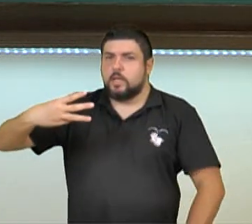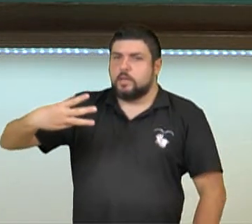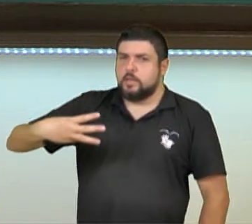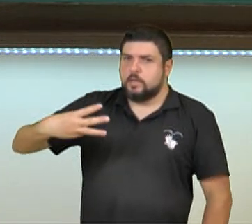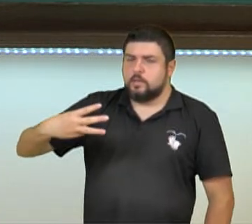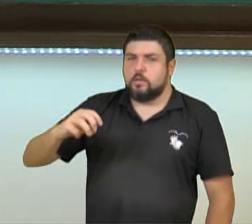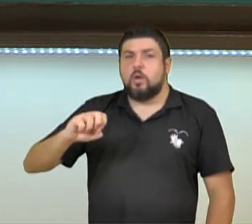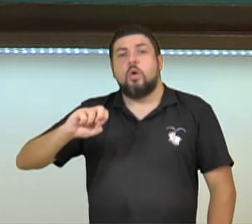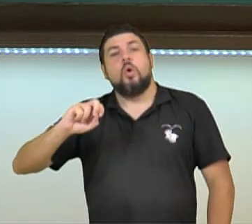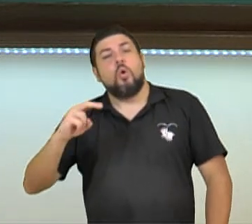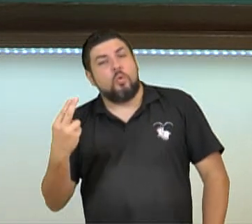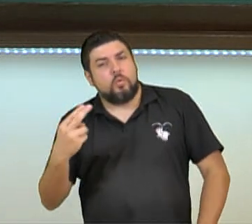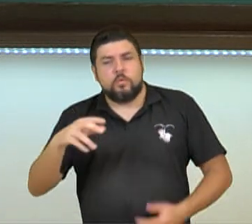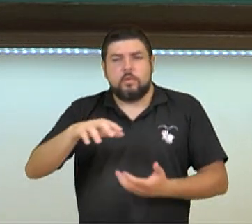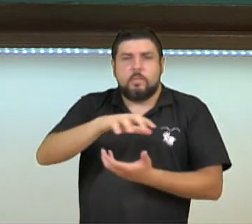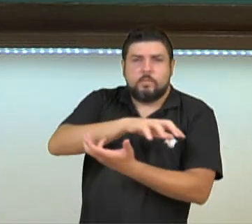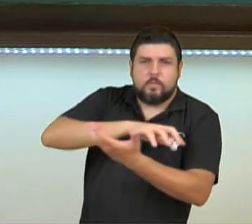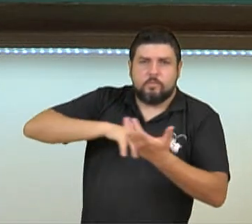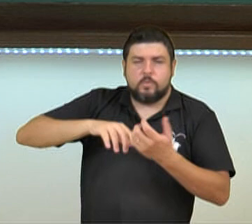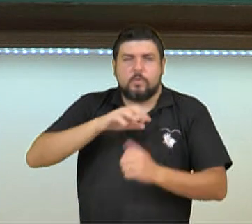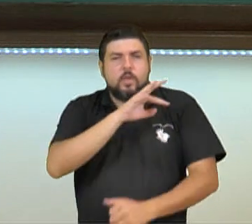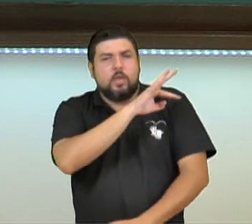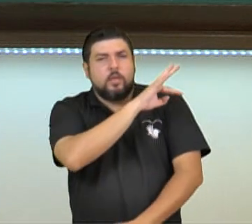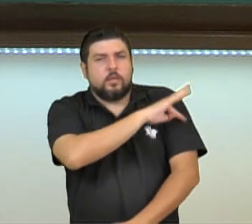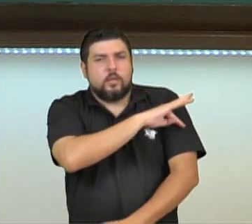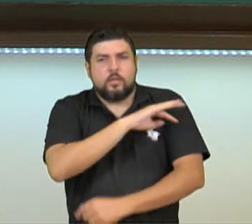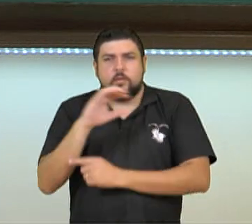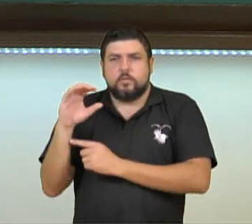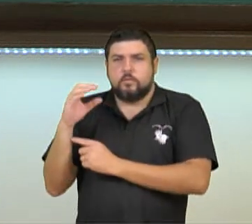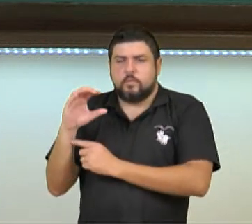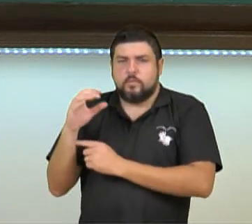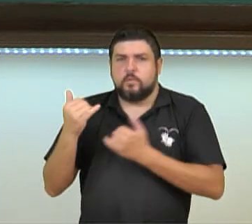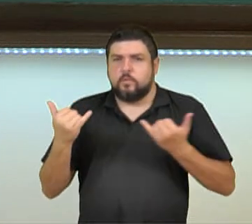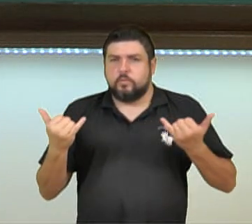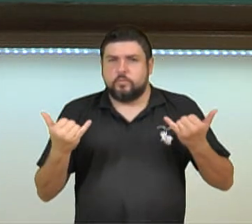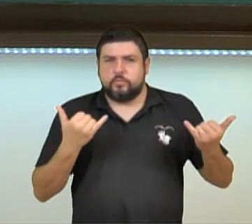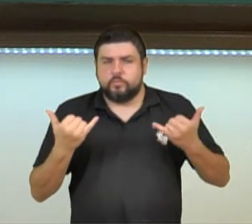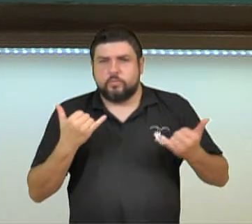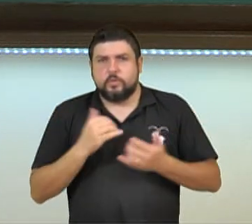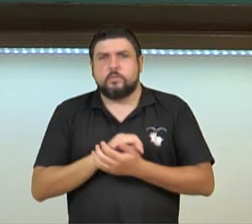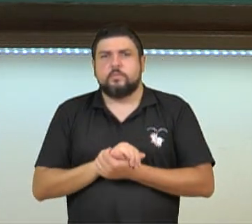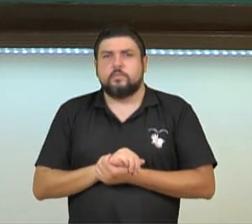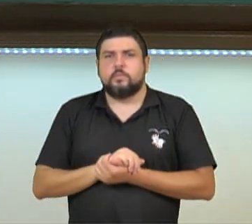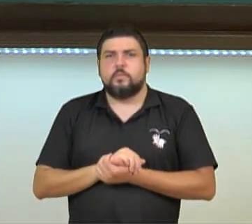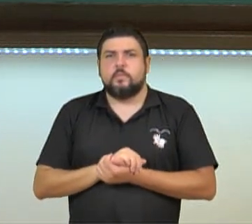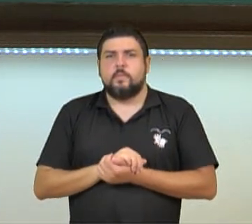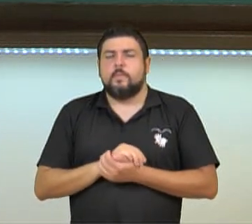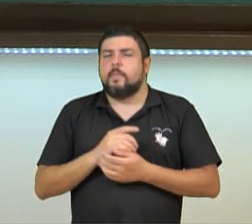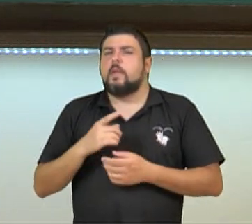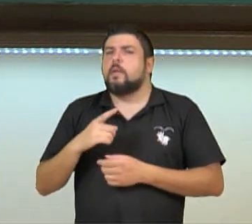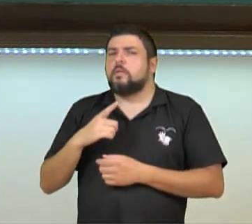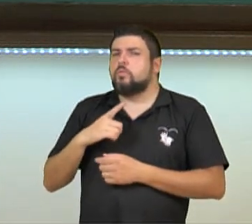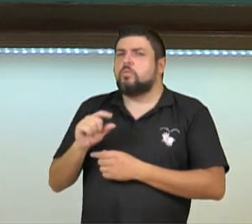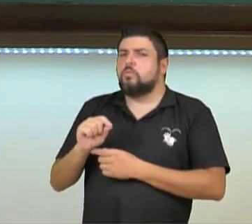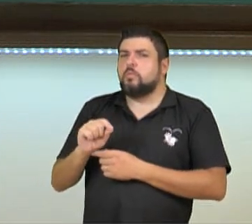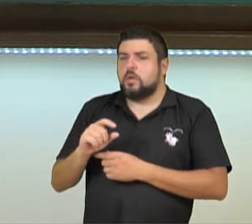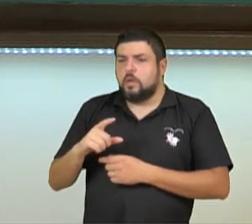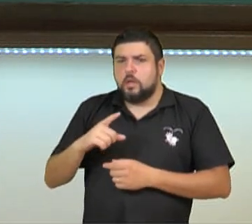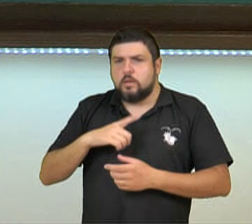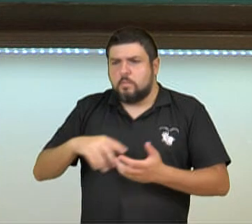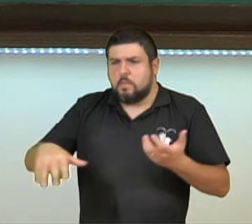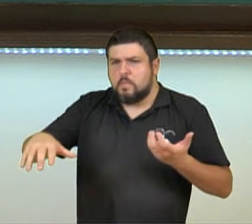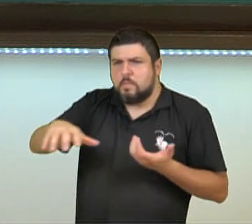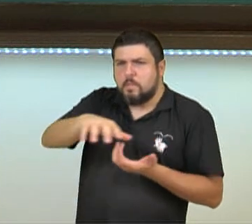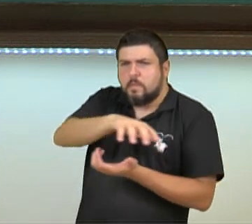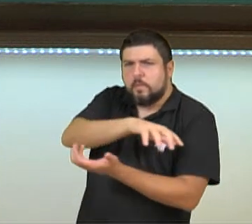Nesse quesito, nós observamos que nós vamos, como o próprio nome já identifica, nós vamos ter um momento, uma revolução,